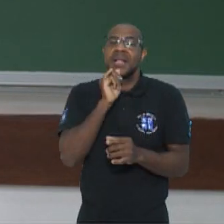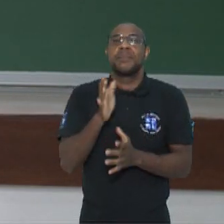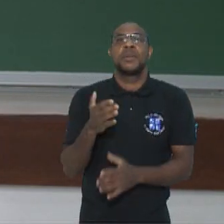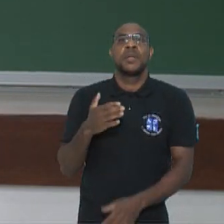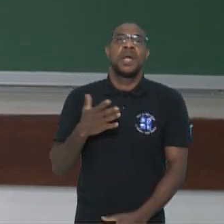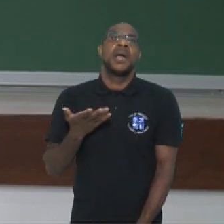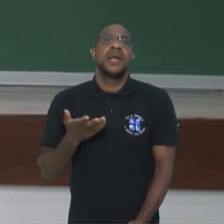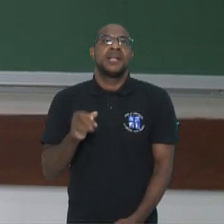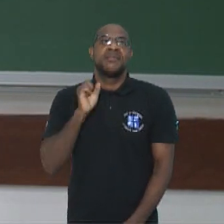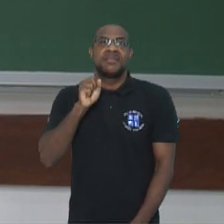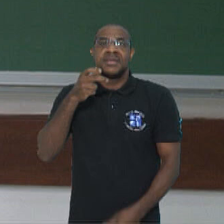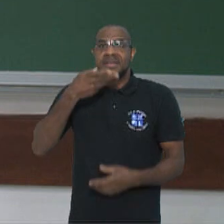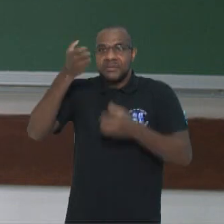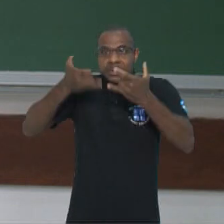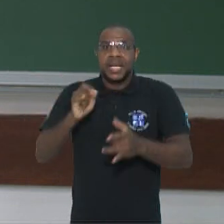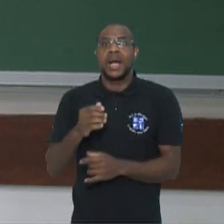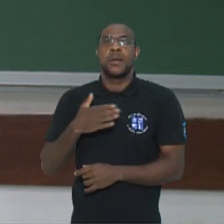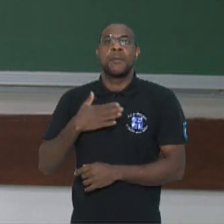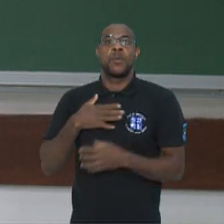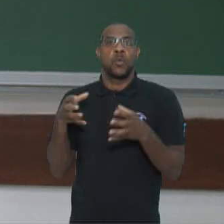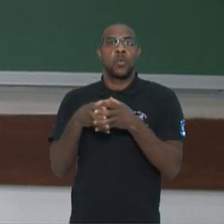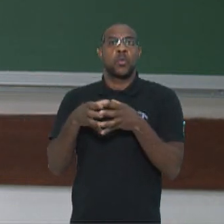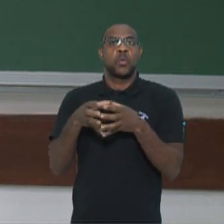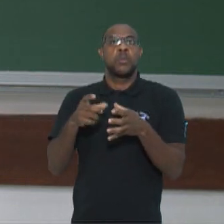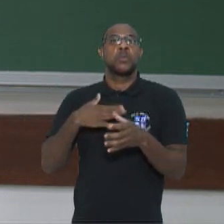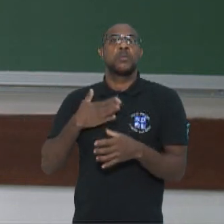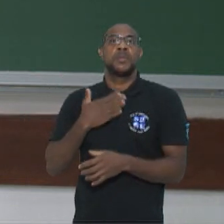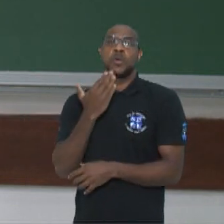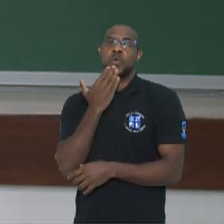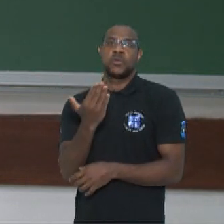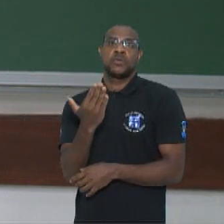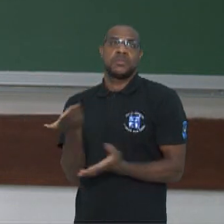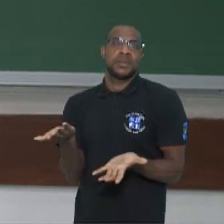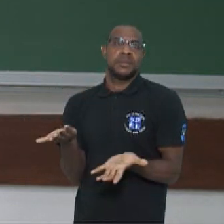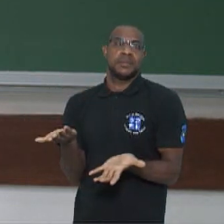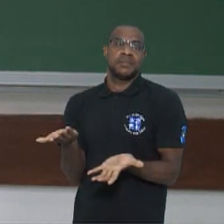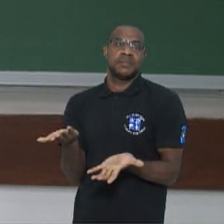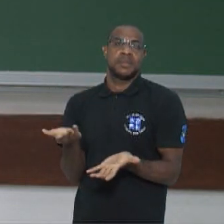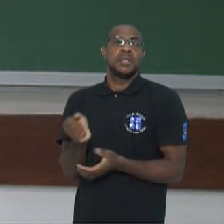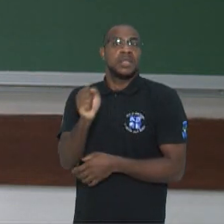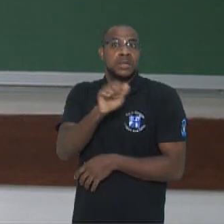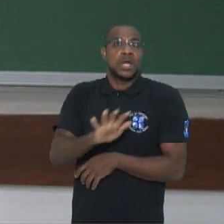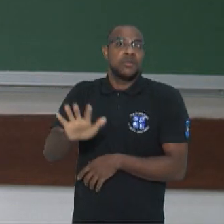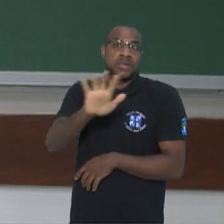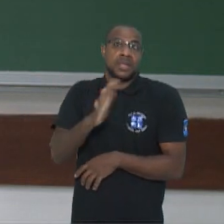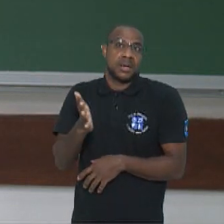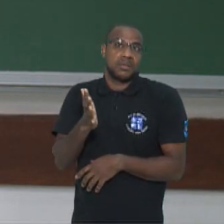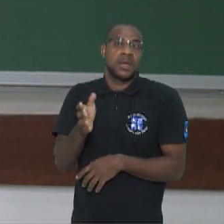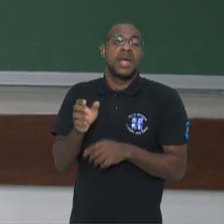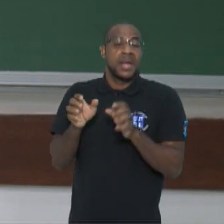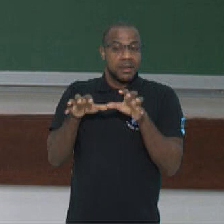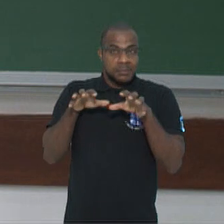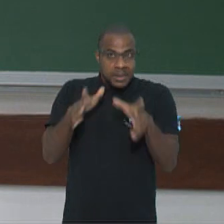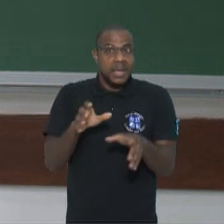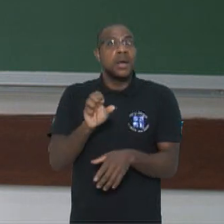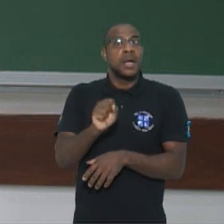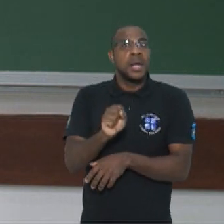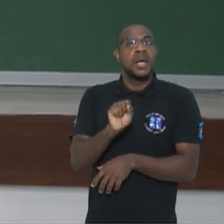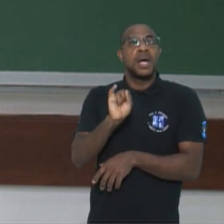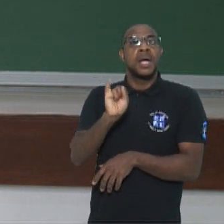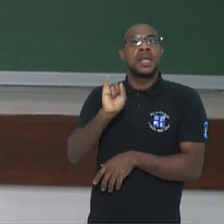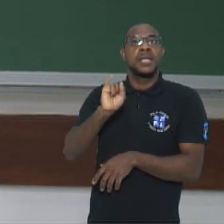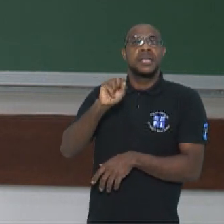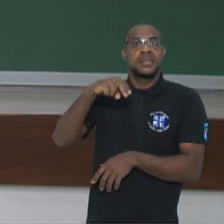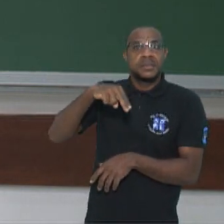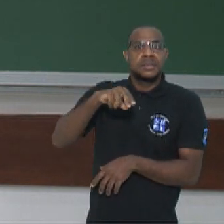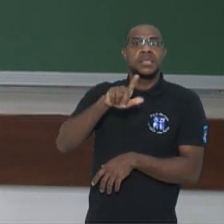por exemplo, então eu estou falando sobre multidão no geral, eu vou deixar no singular. Se eu especificar, eu tenho